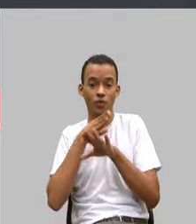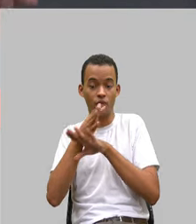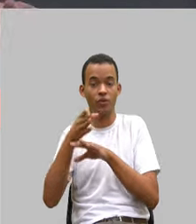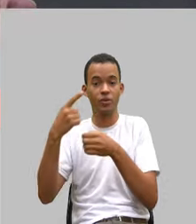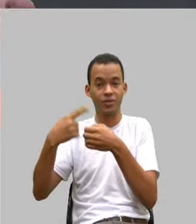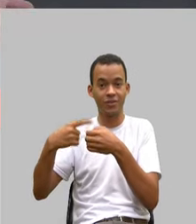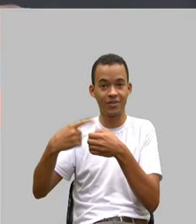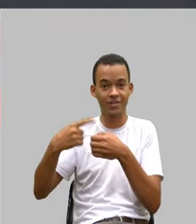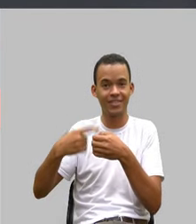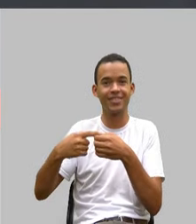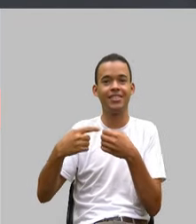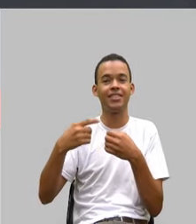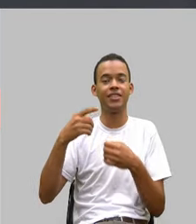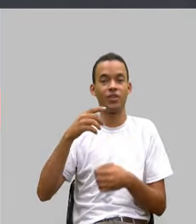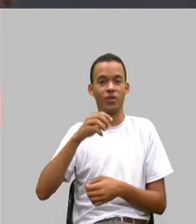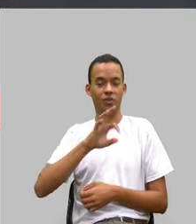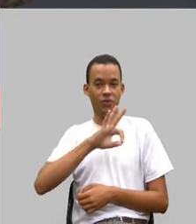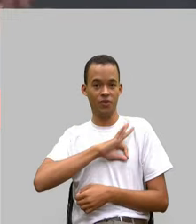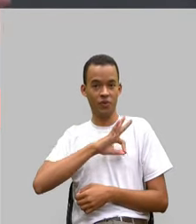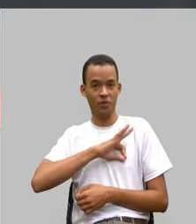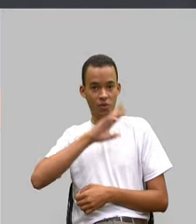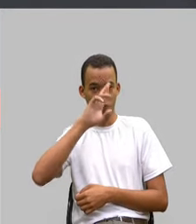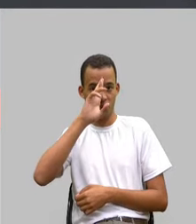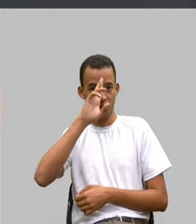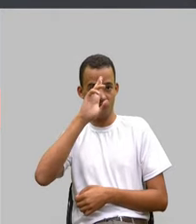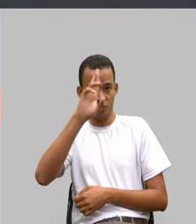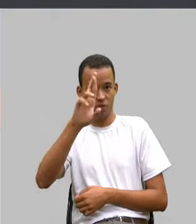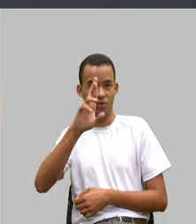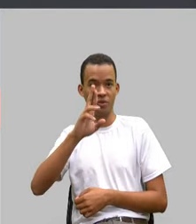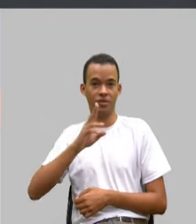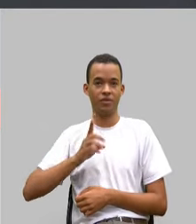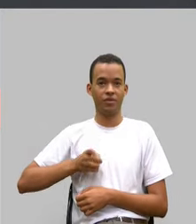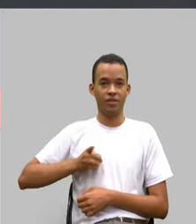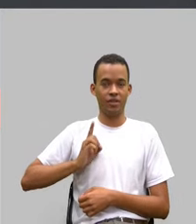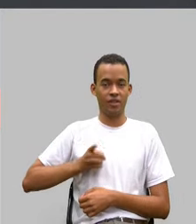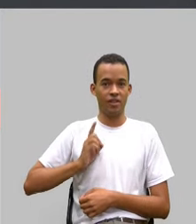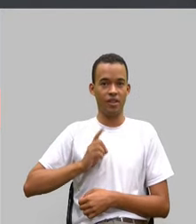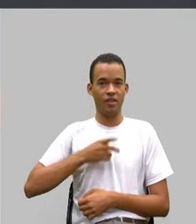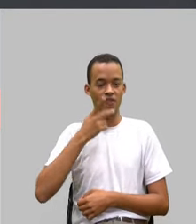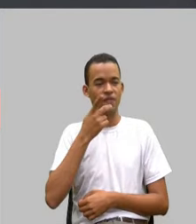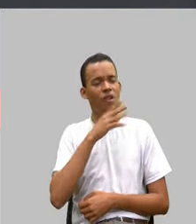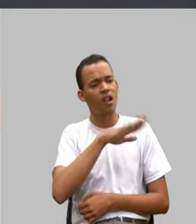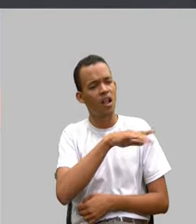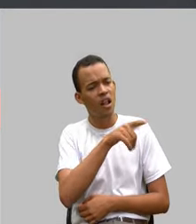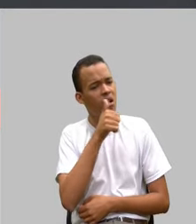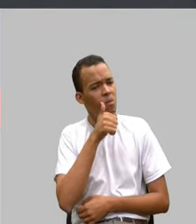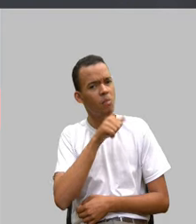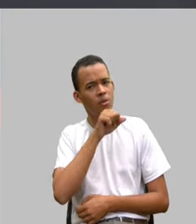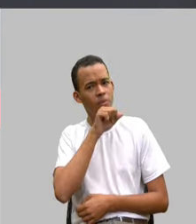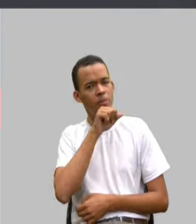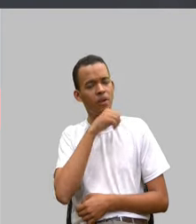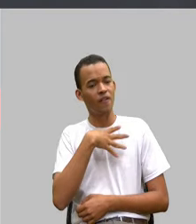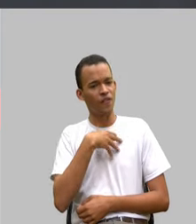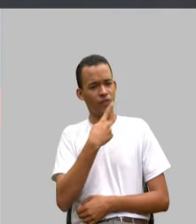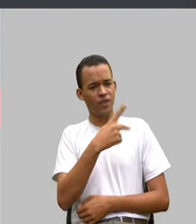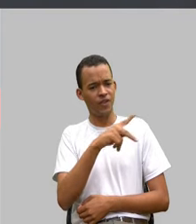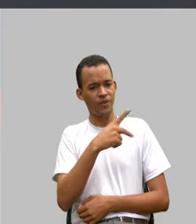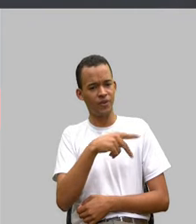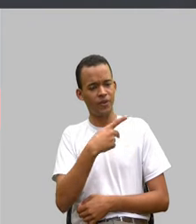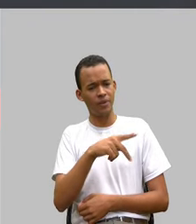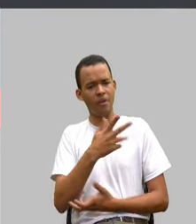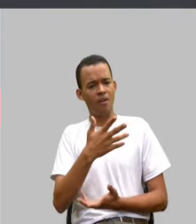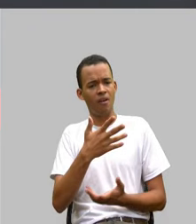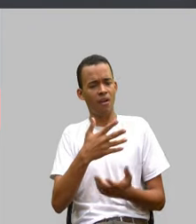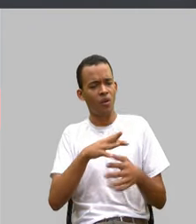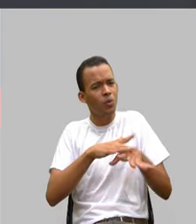lá que o delegado me recebeu ele falou paraos policiais não gente essa mãe é uma mãe atípica ela não é uma traficante